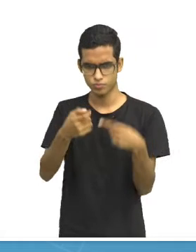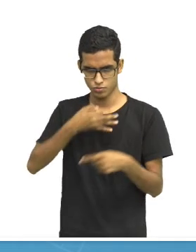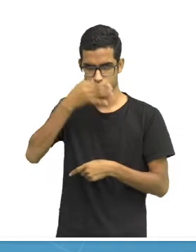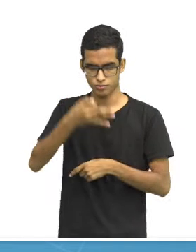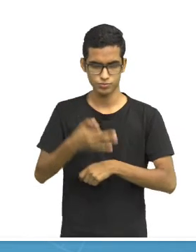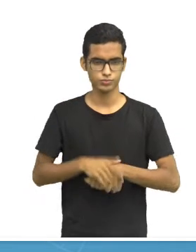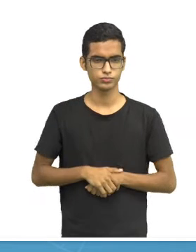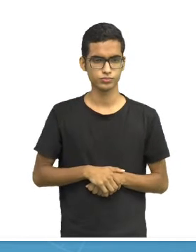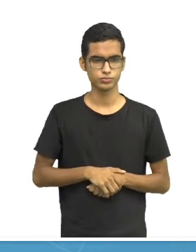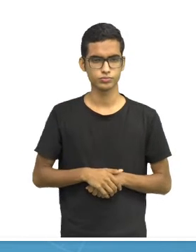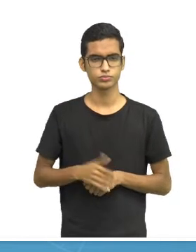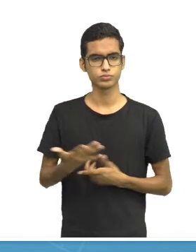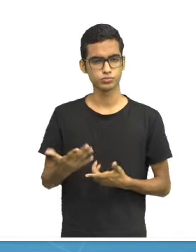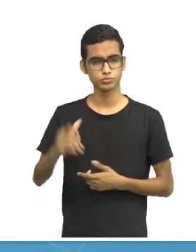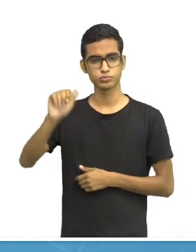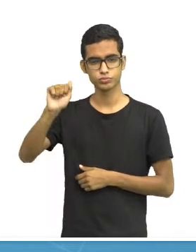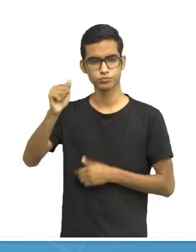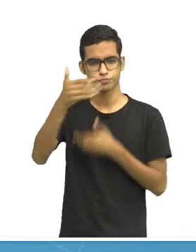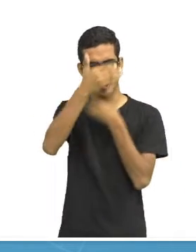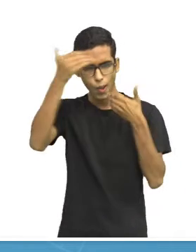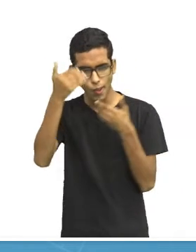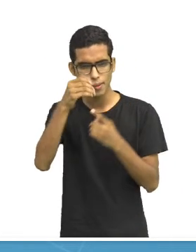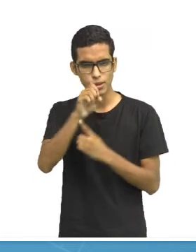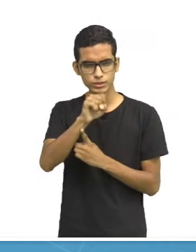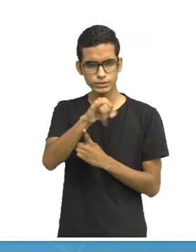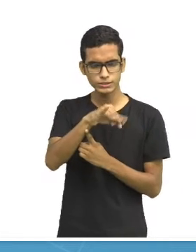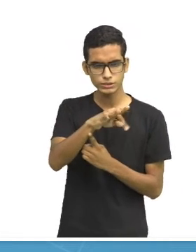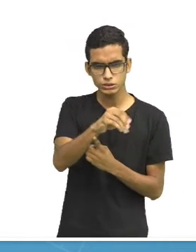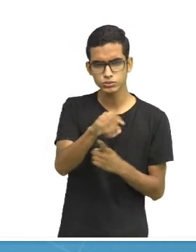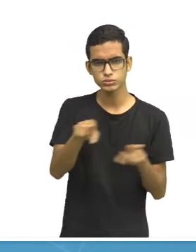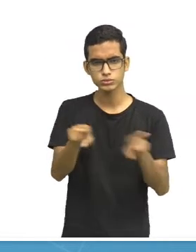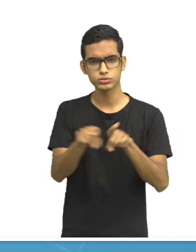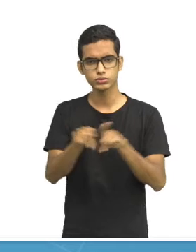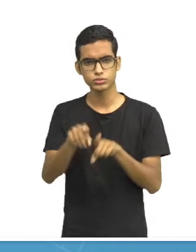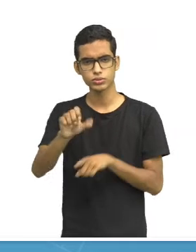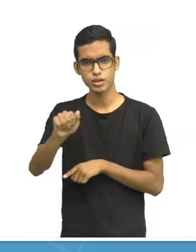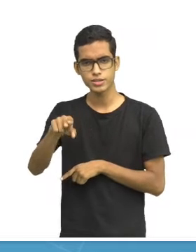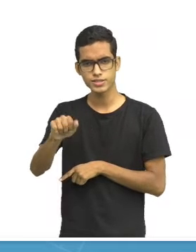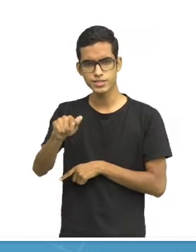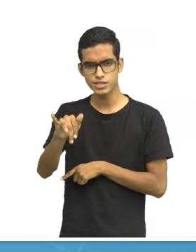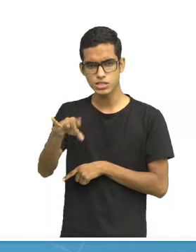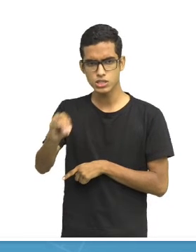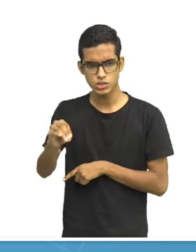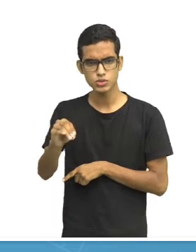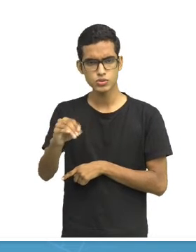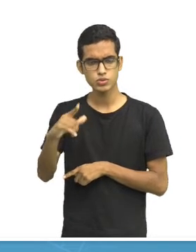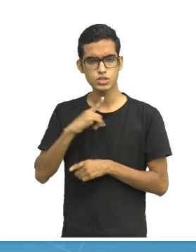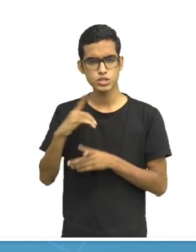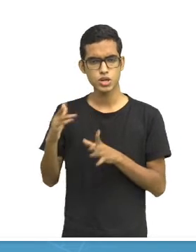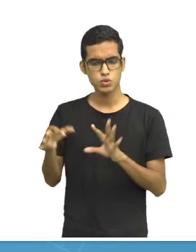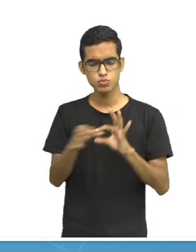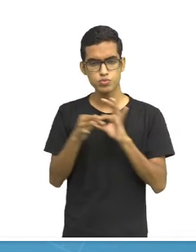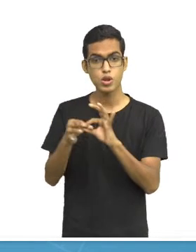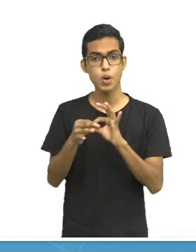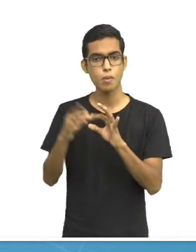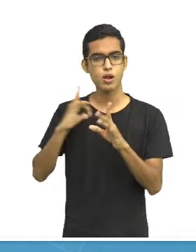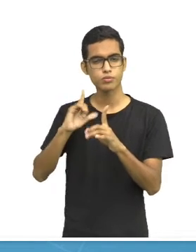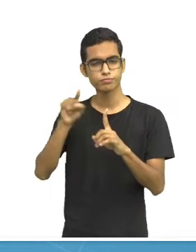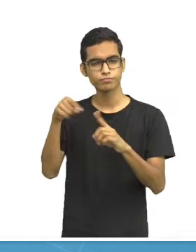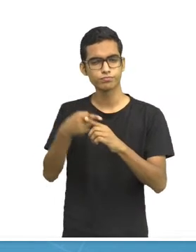o analítico tinham uma preocupação em transmitir uma realidade objetiva. Será se ele